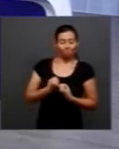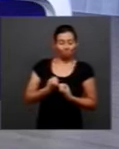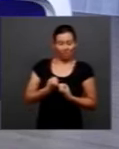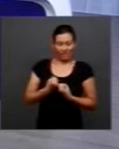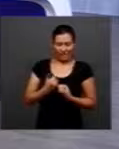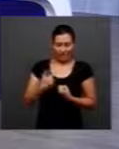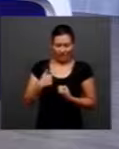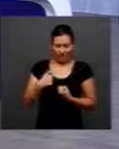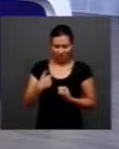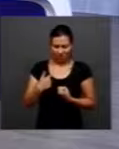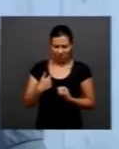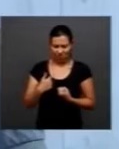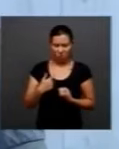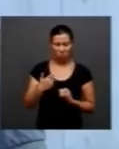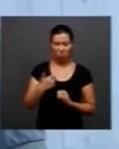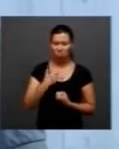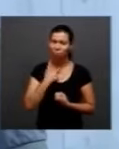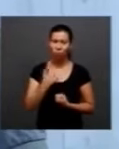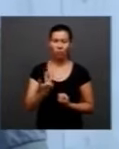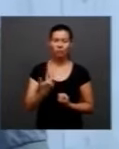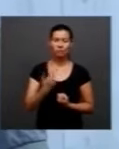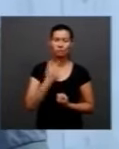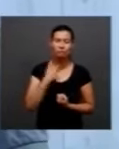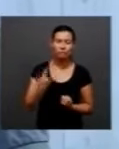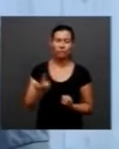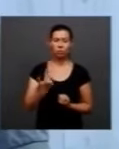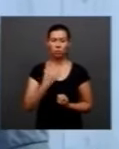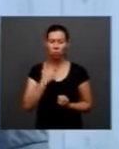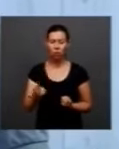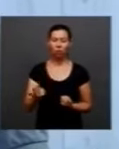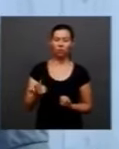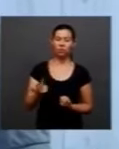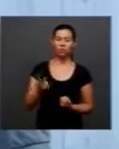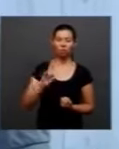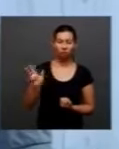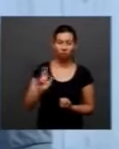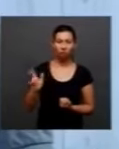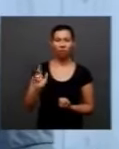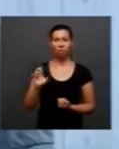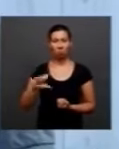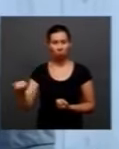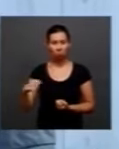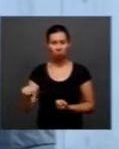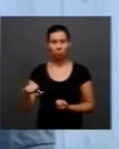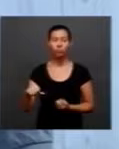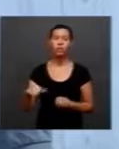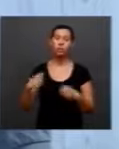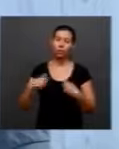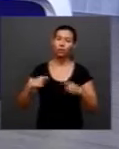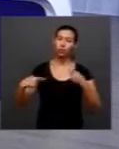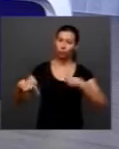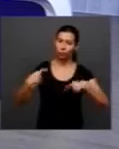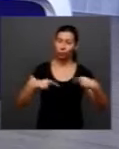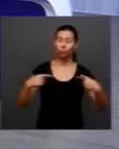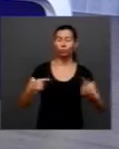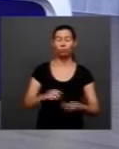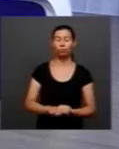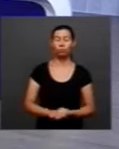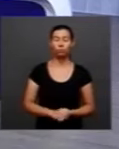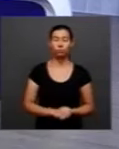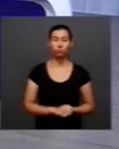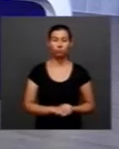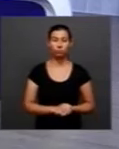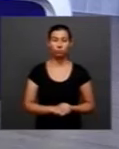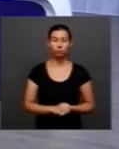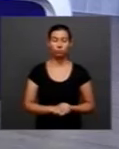da sua expressão, do seu desejo, dentro do contexto social. Então, isso precisa ser discutido urgentemente. Gustavo, os